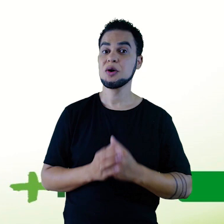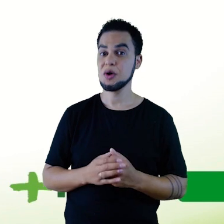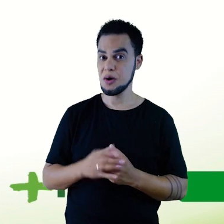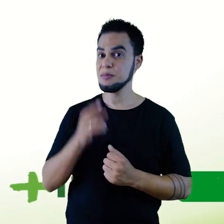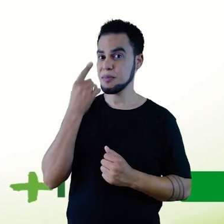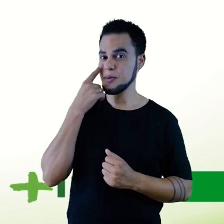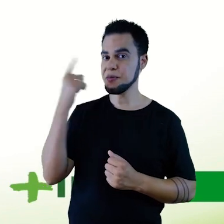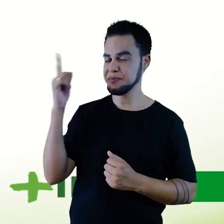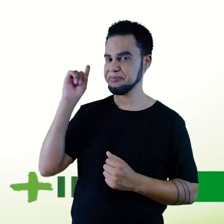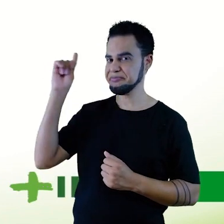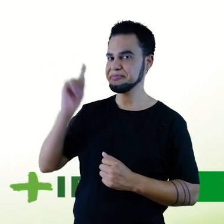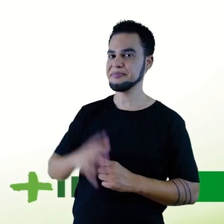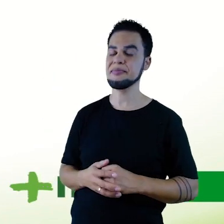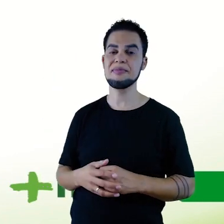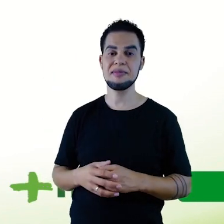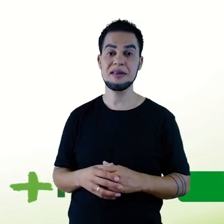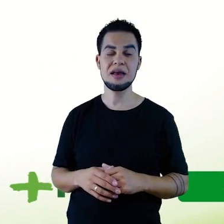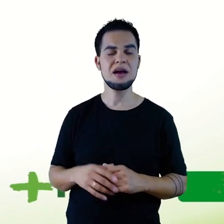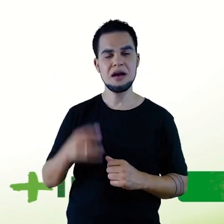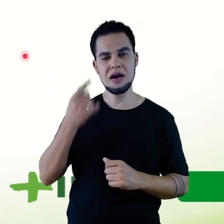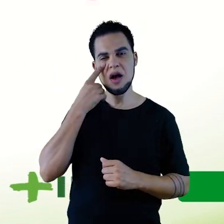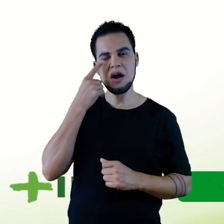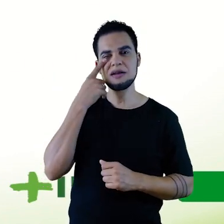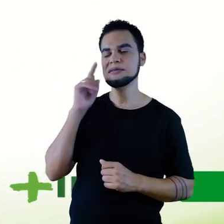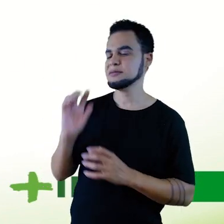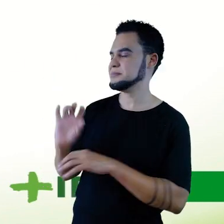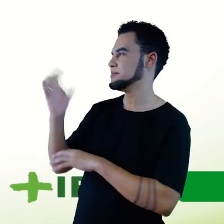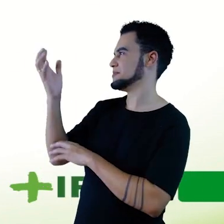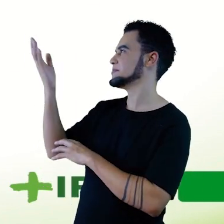Fica olhando, ninguém sai. Essa planta,